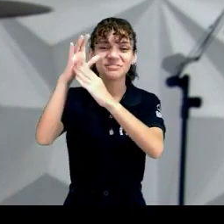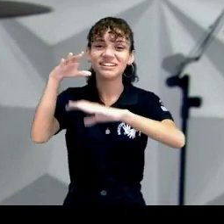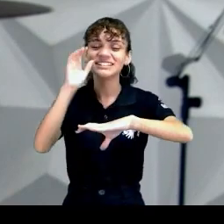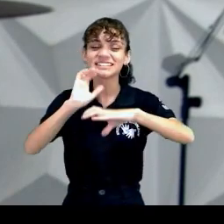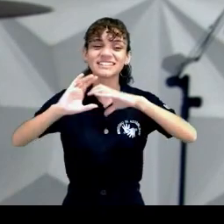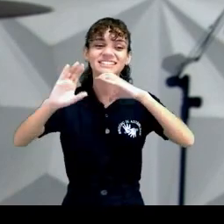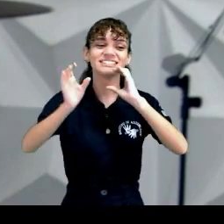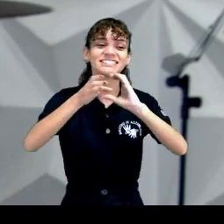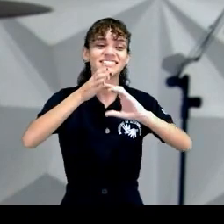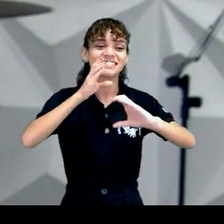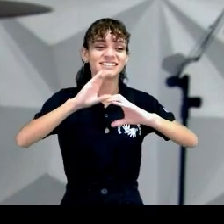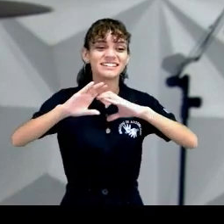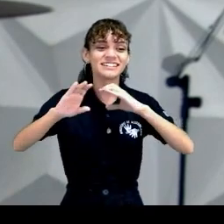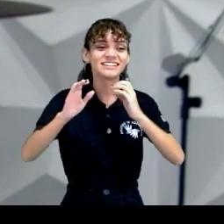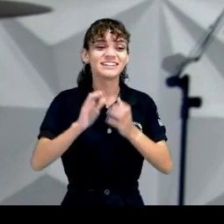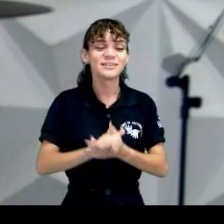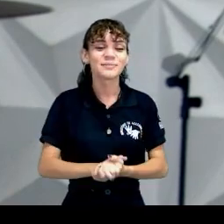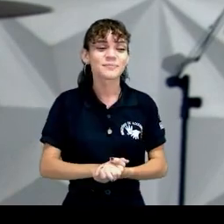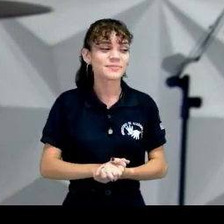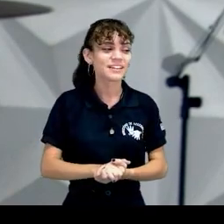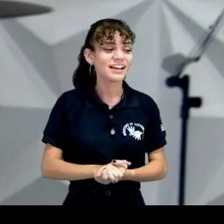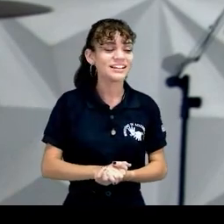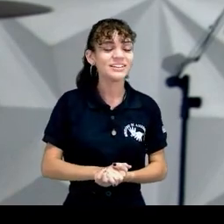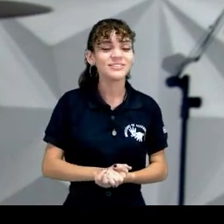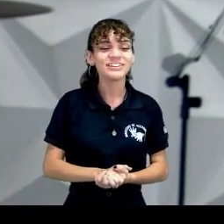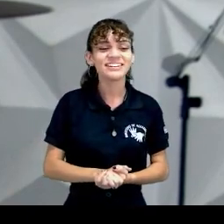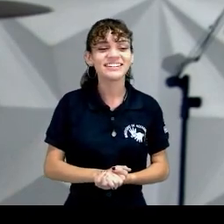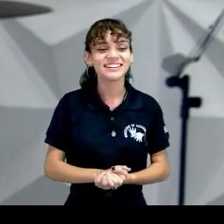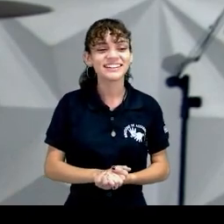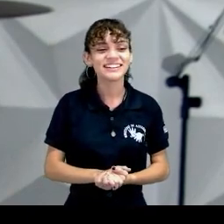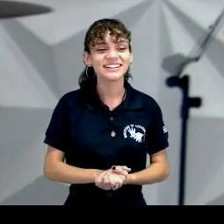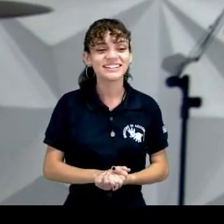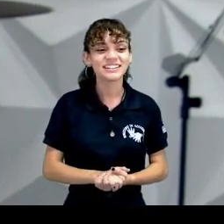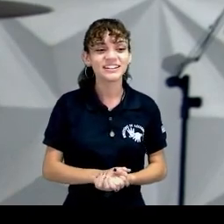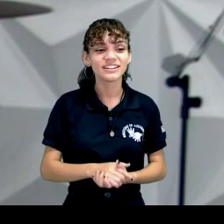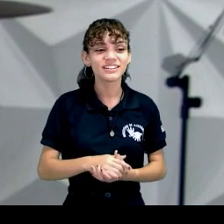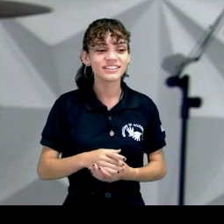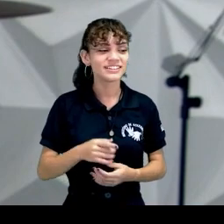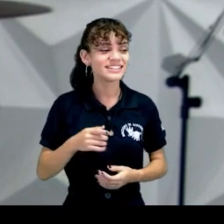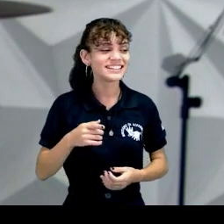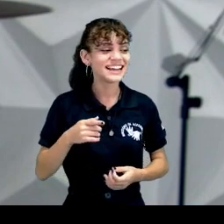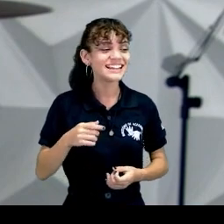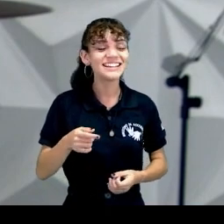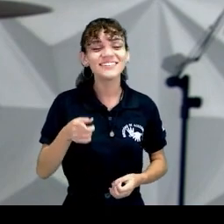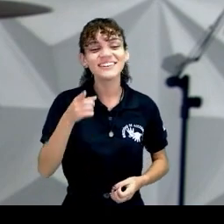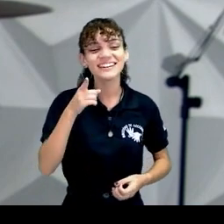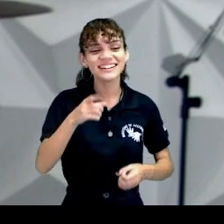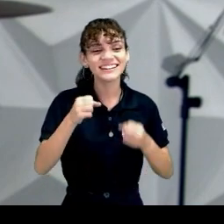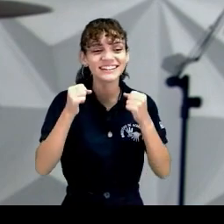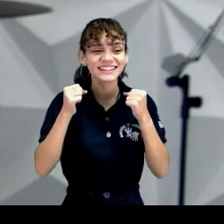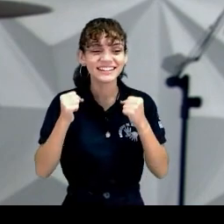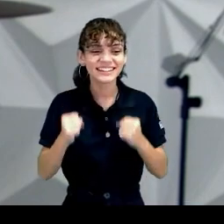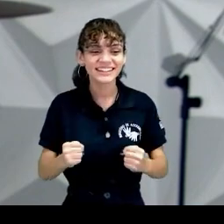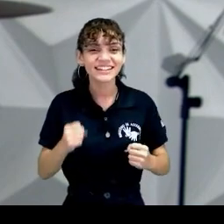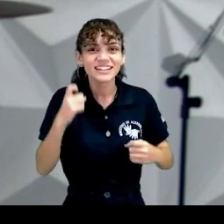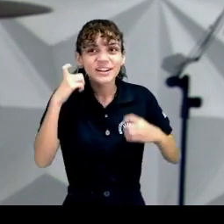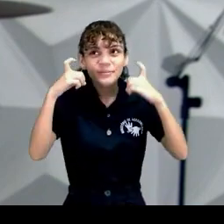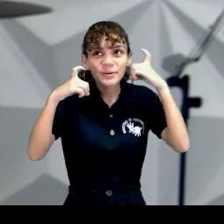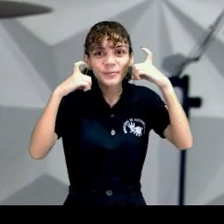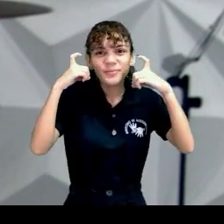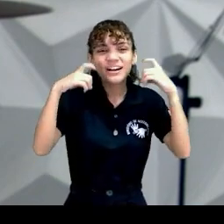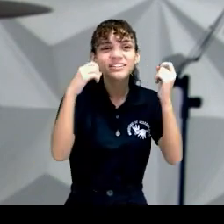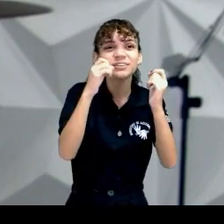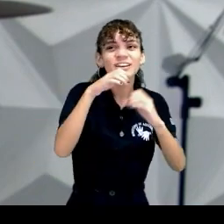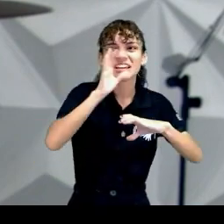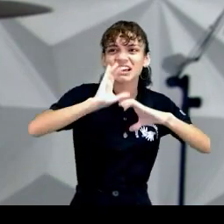igreja, a gente fica preocupado em louvar. Sabe aquele canto com aquela música que toca no nosso coração? E às vezes a gente fica preocupado, será que eu vou estar